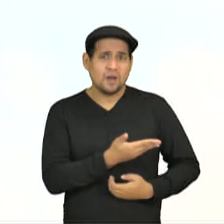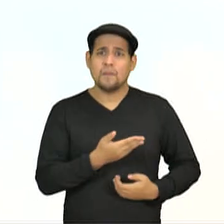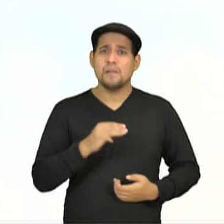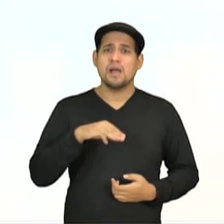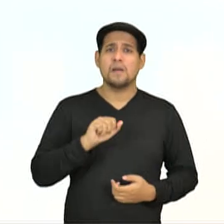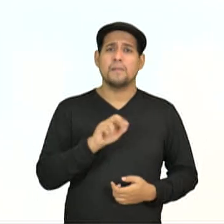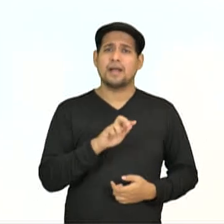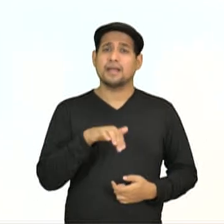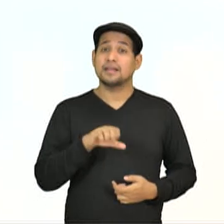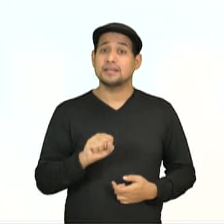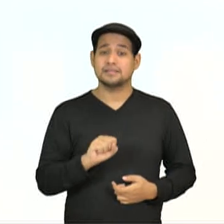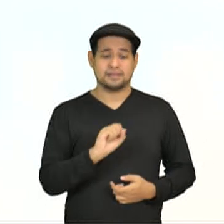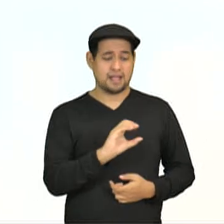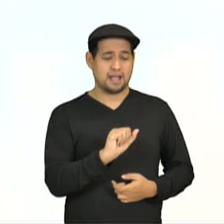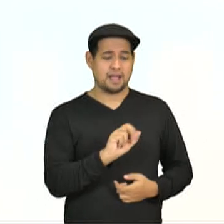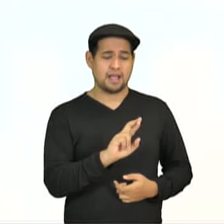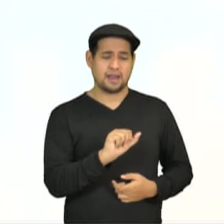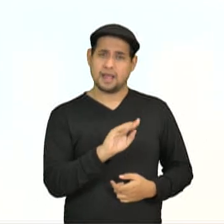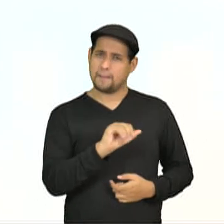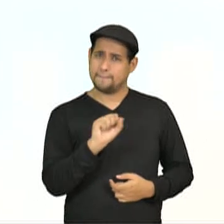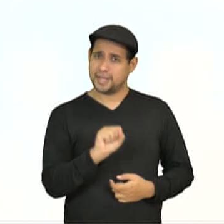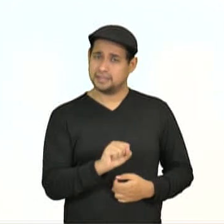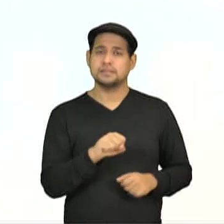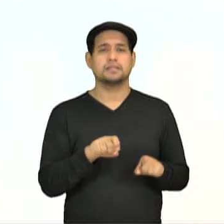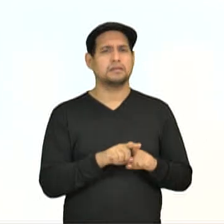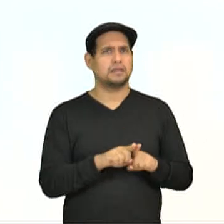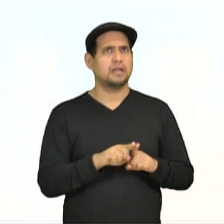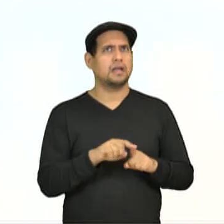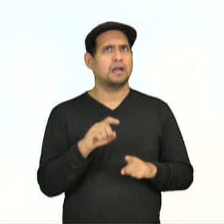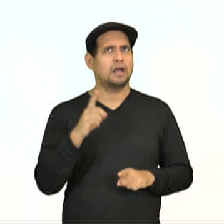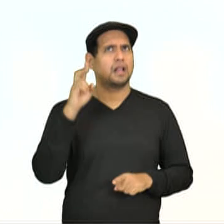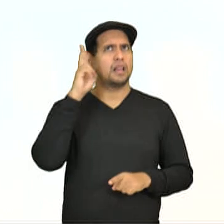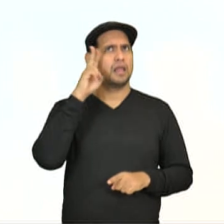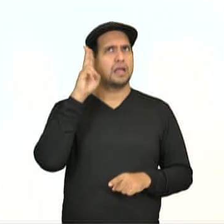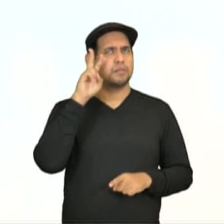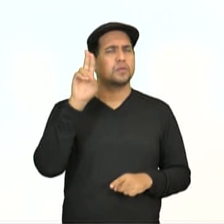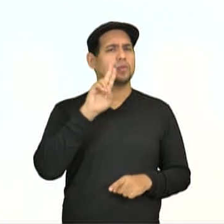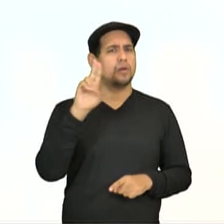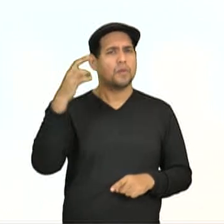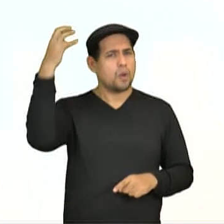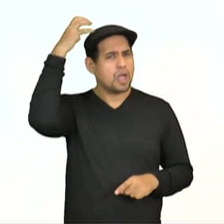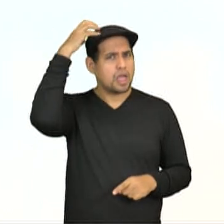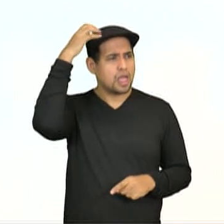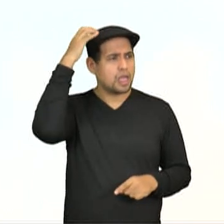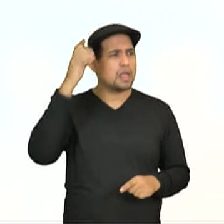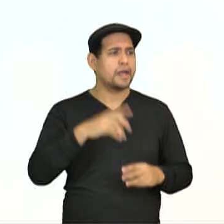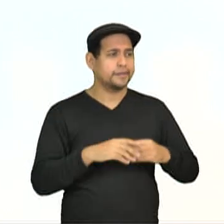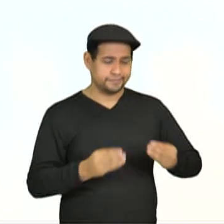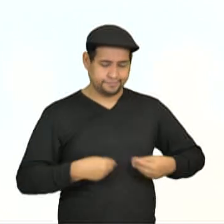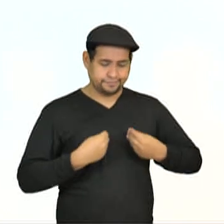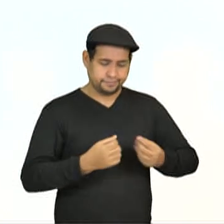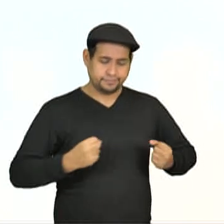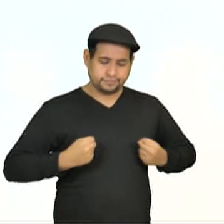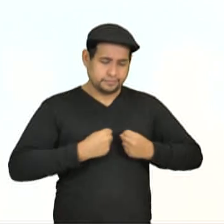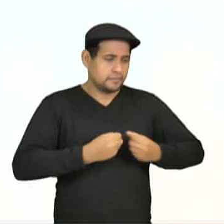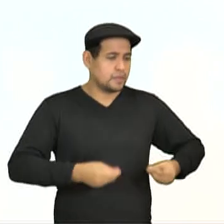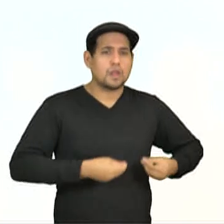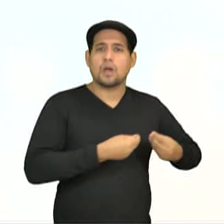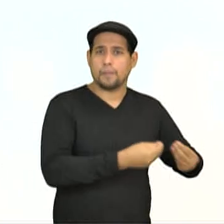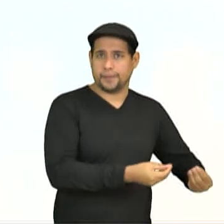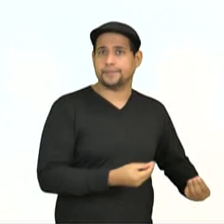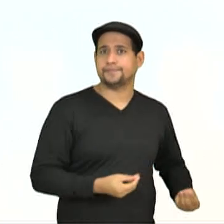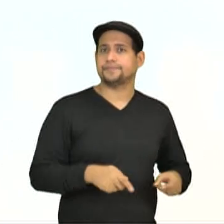de Carabás. O rei, reconhecendo o nome do Marquês, prontamente empresta ao jovem nobres